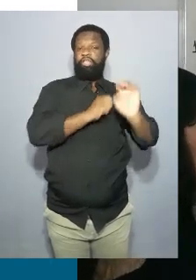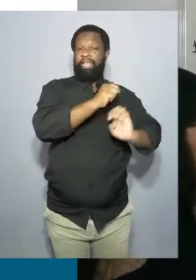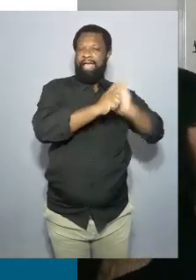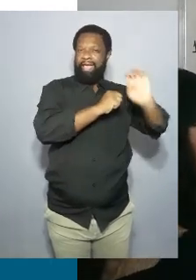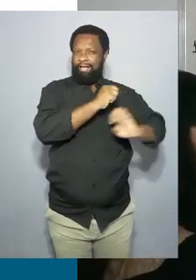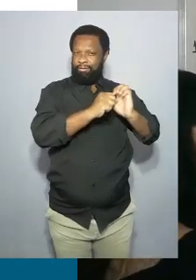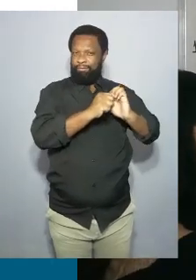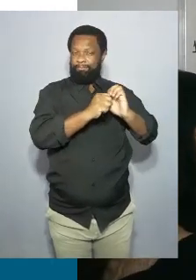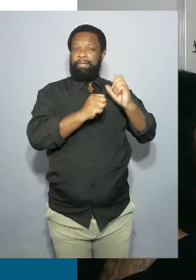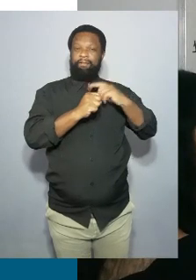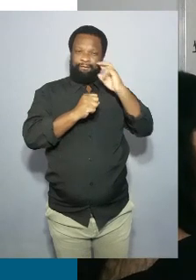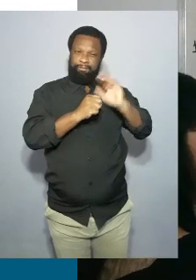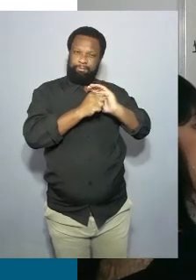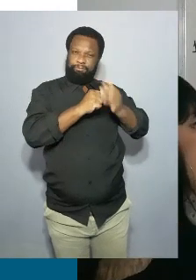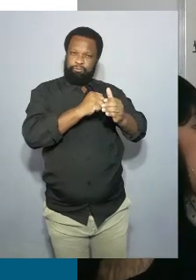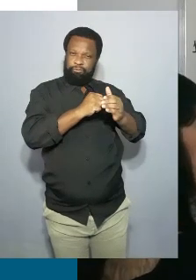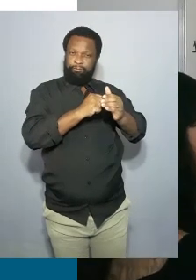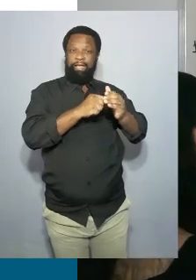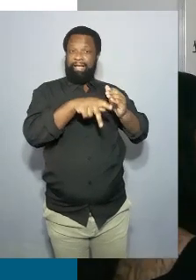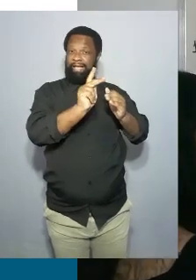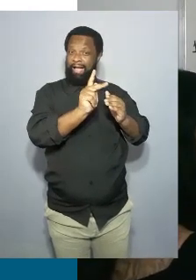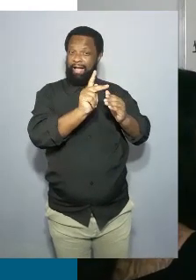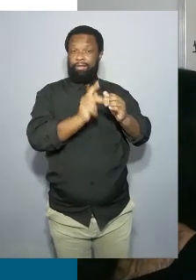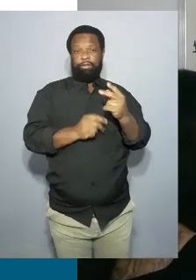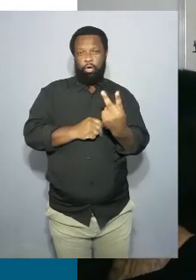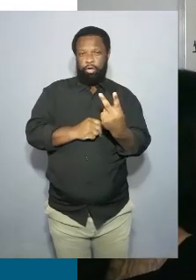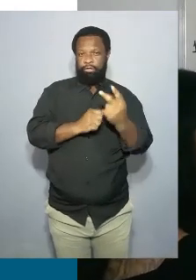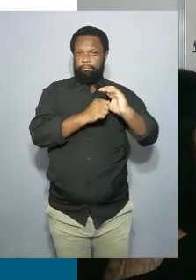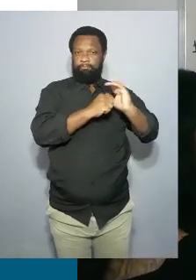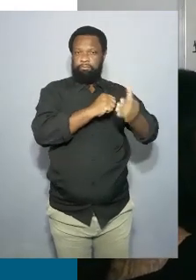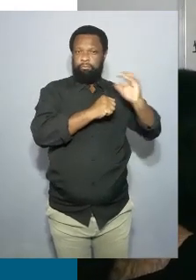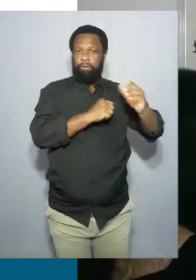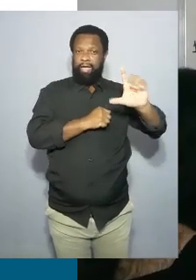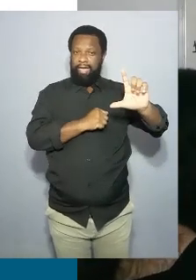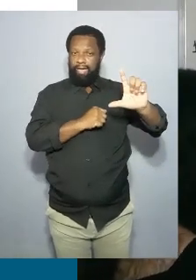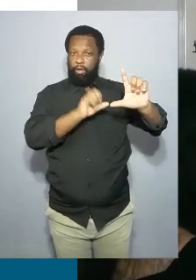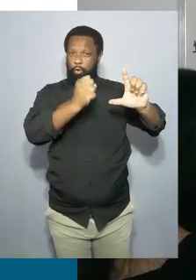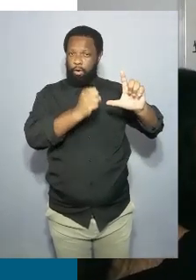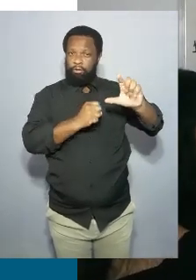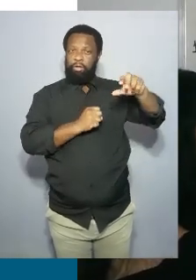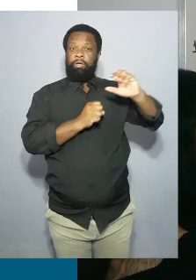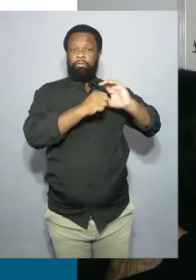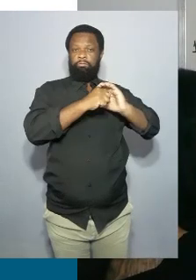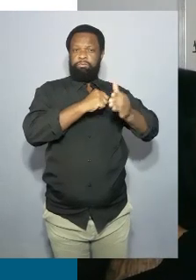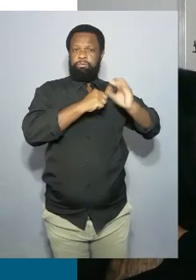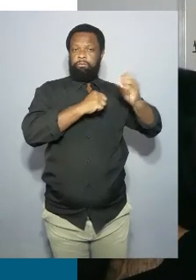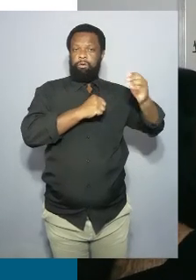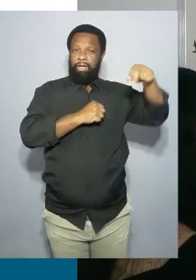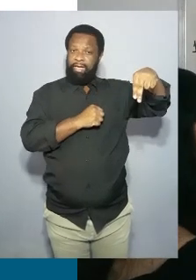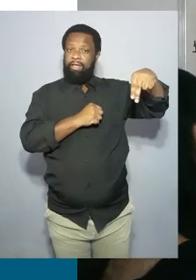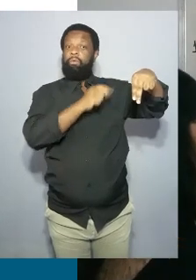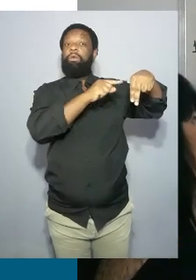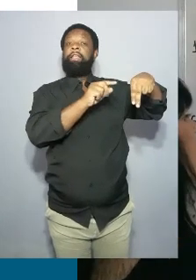aqui é a distribuição dos elétrons em camada. Na camada K ele tem 2, na camada L ele tem 8, na camada M